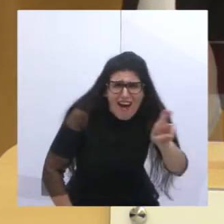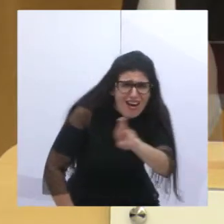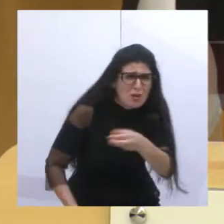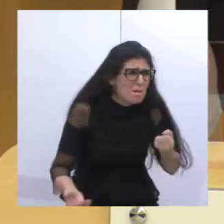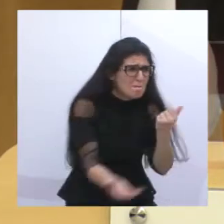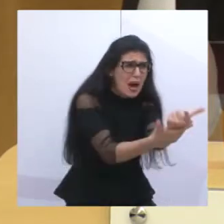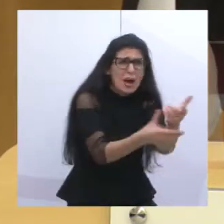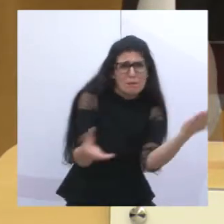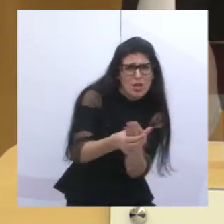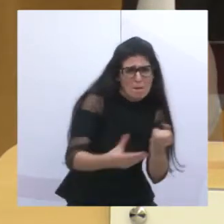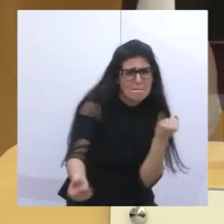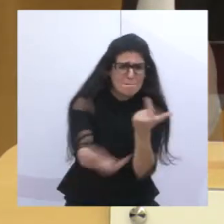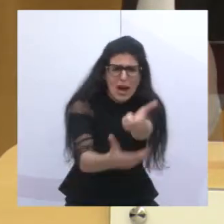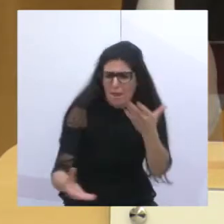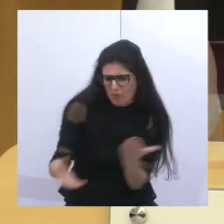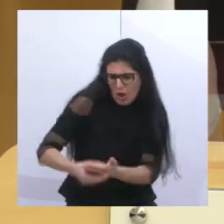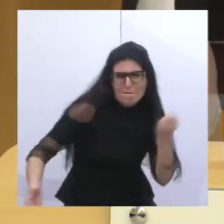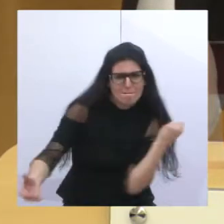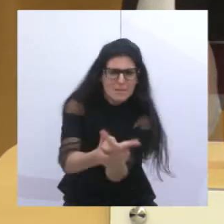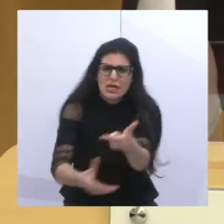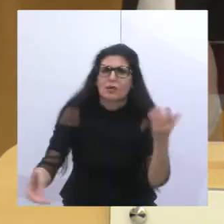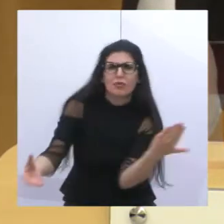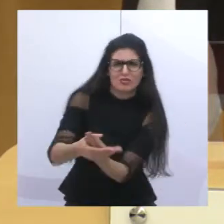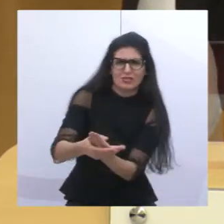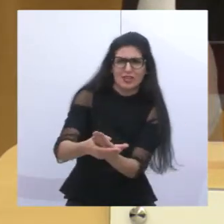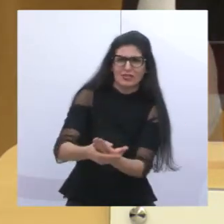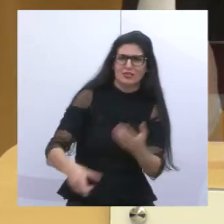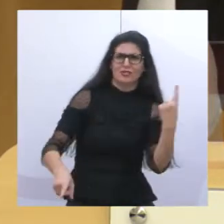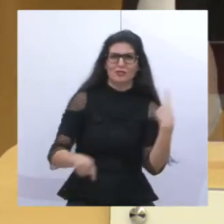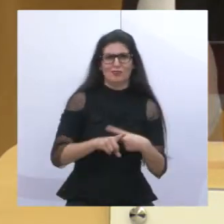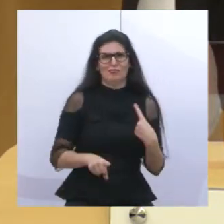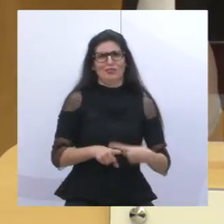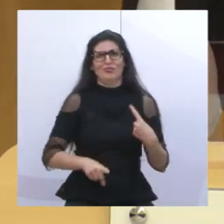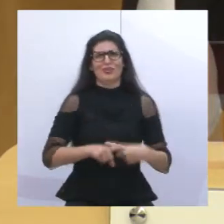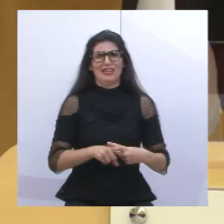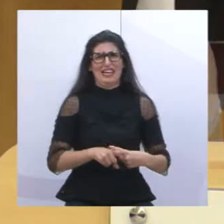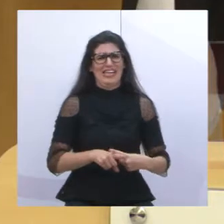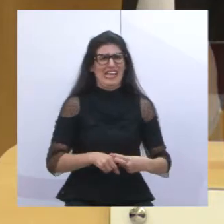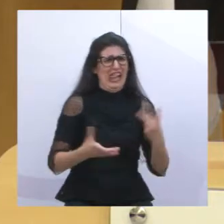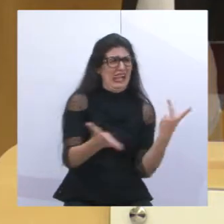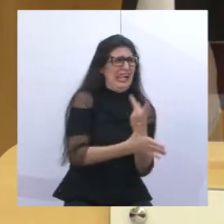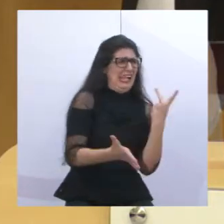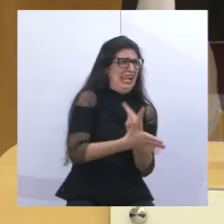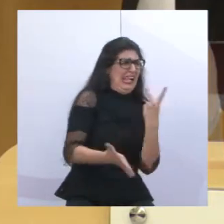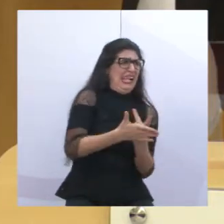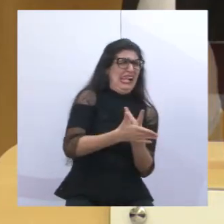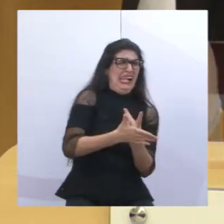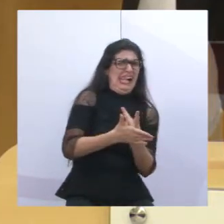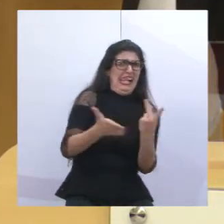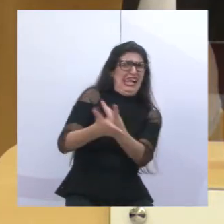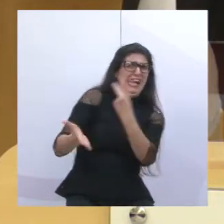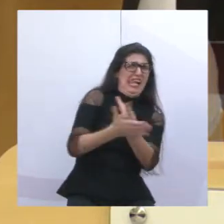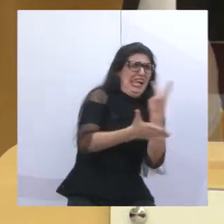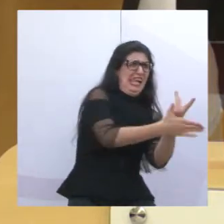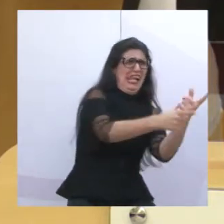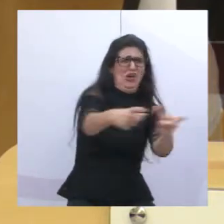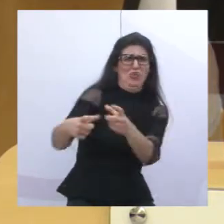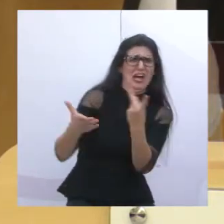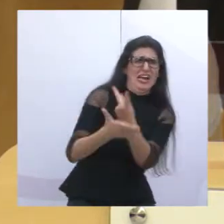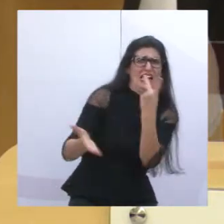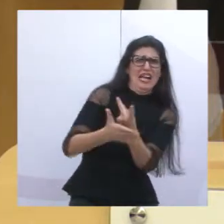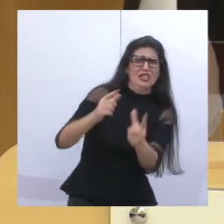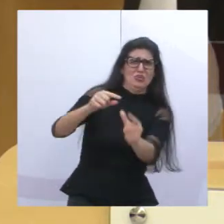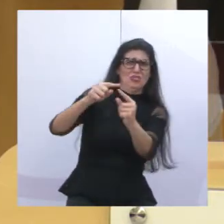indenização. Por conta do quê? Por conta de não atender a municipalidade. Então, onde é que eu quero chegar com